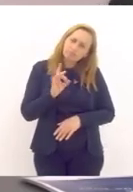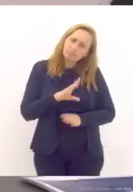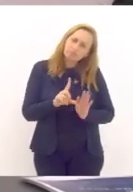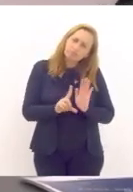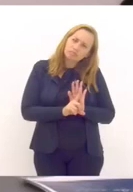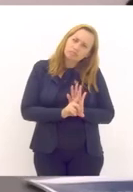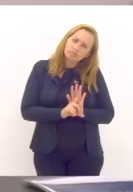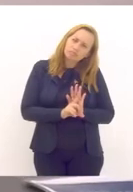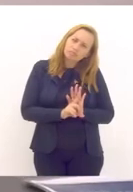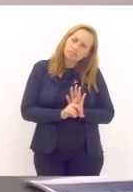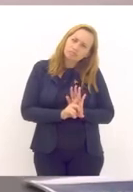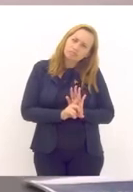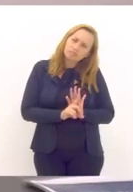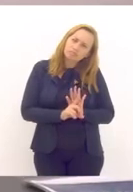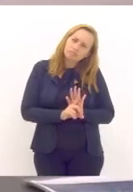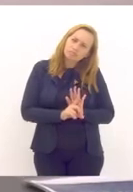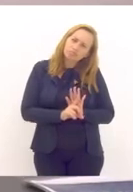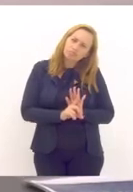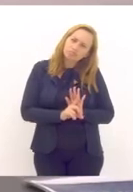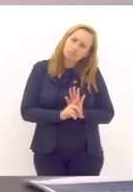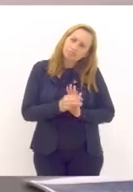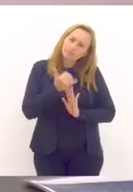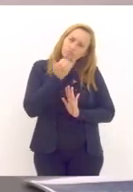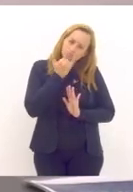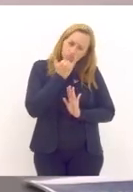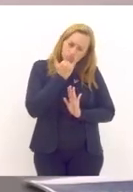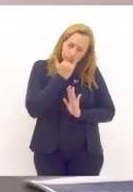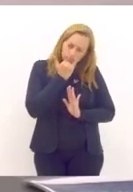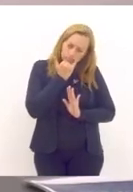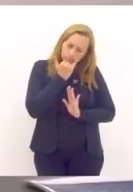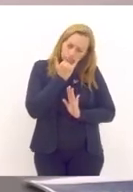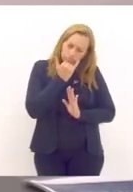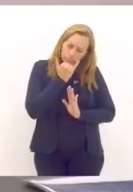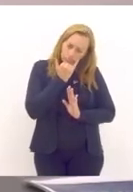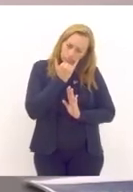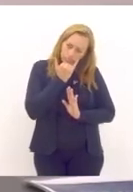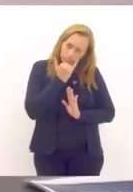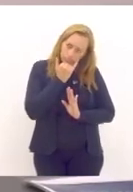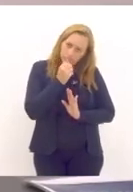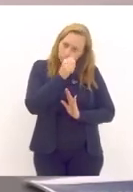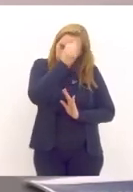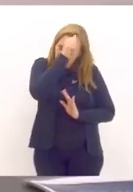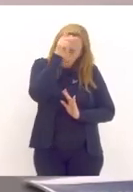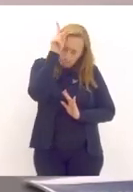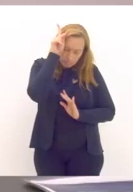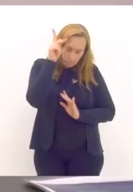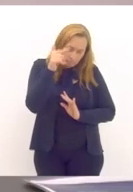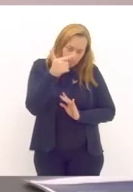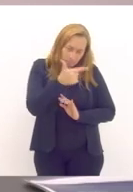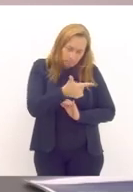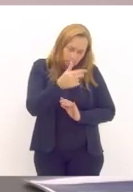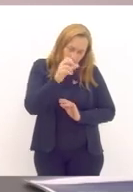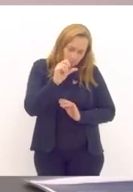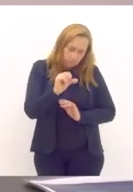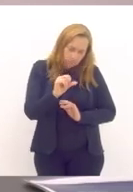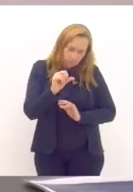a última legislatura, desculpa, para os prefeitos foi em